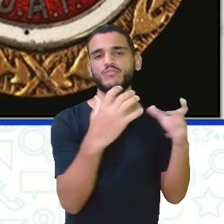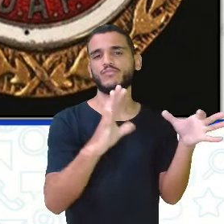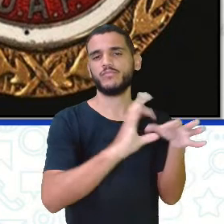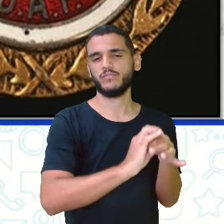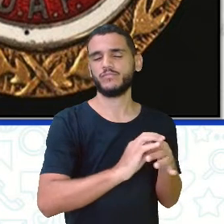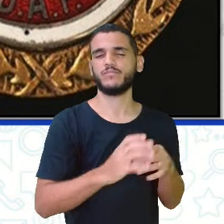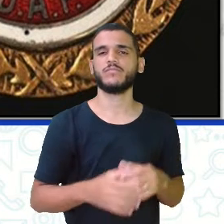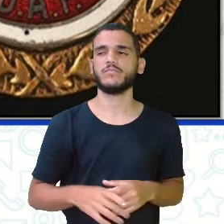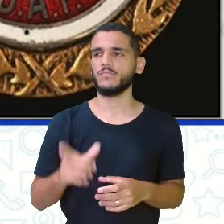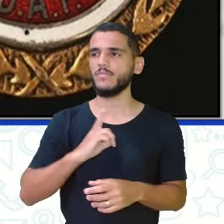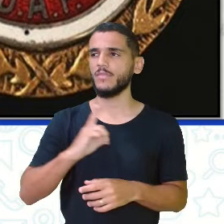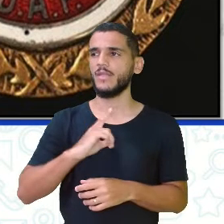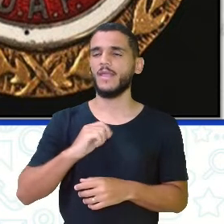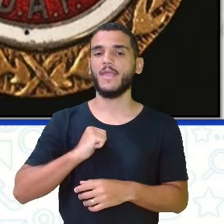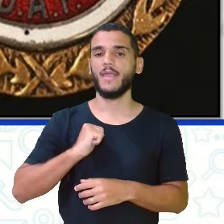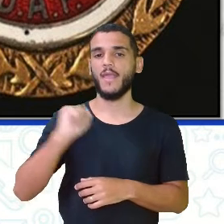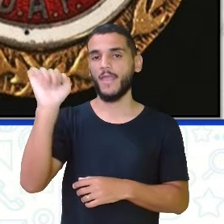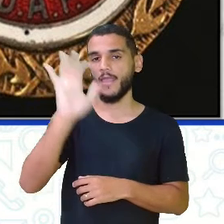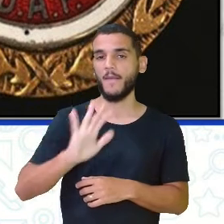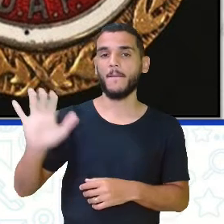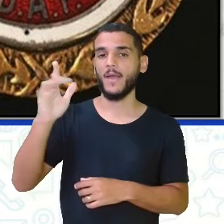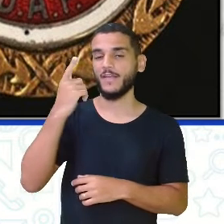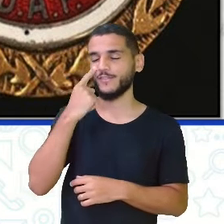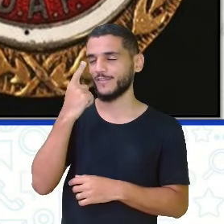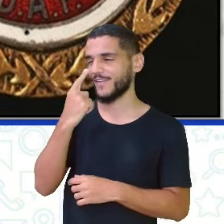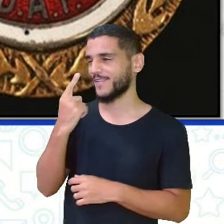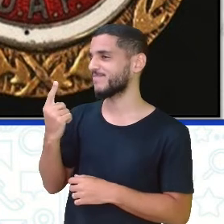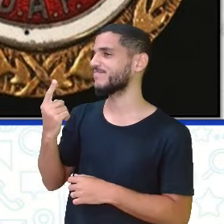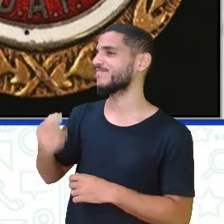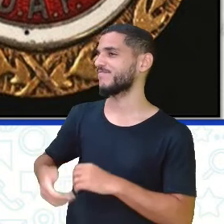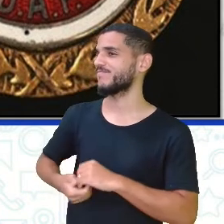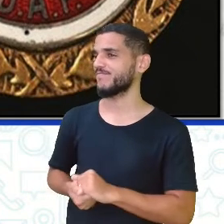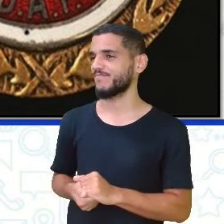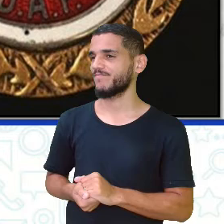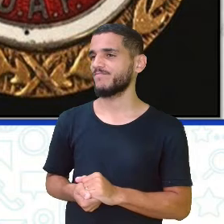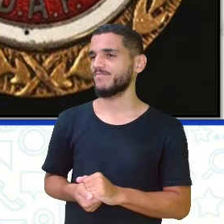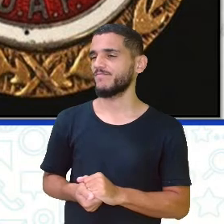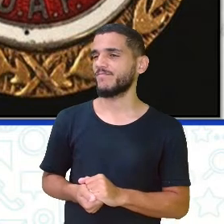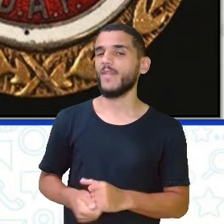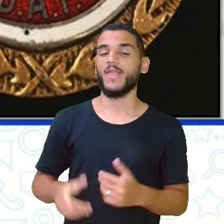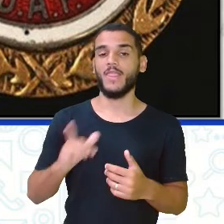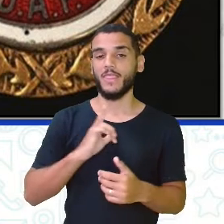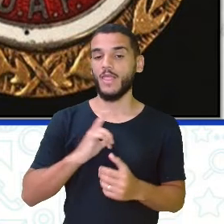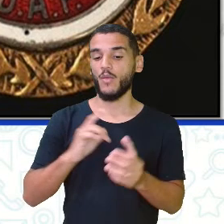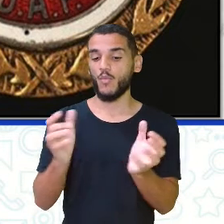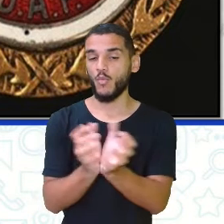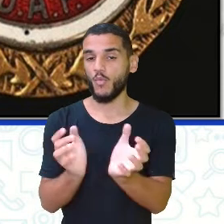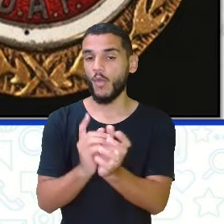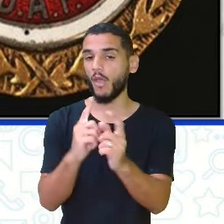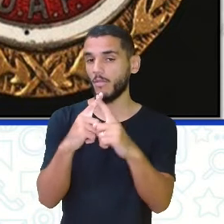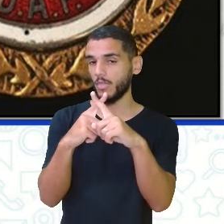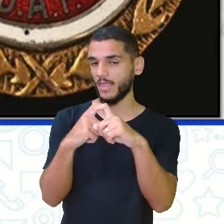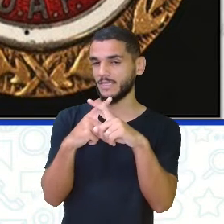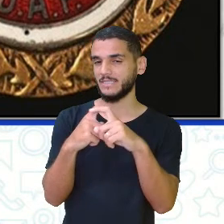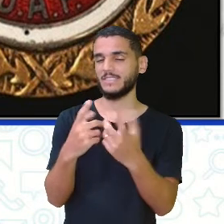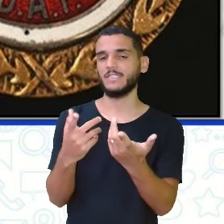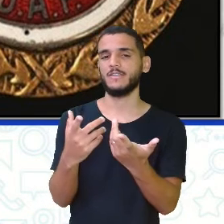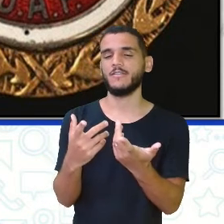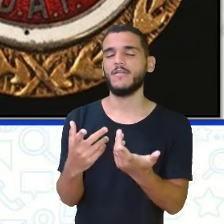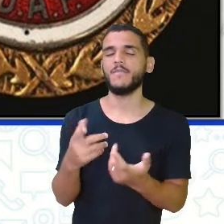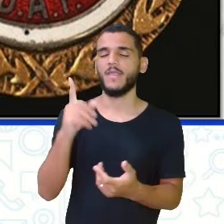mostra aí, ó, um brasão aí do partido, né, nazista, né, o Partido